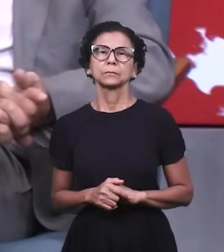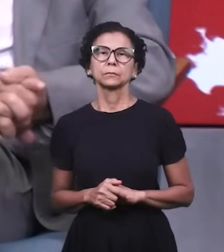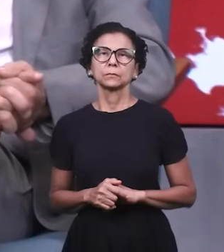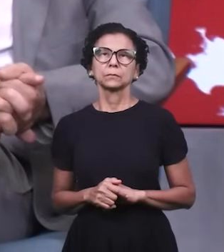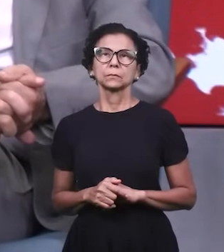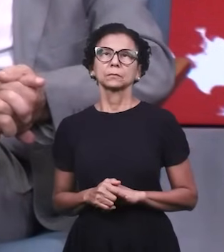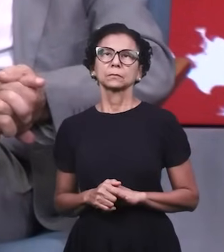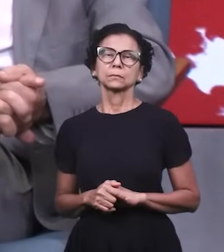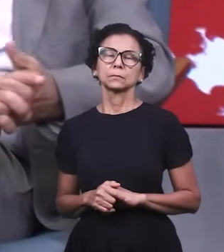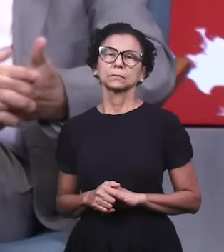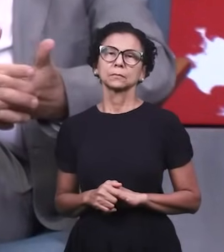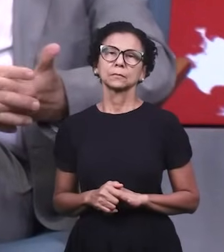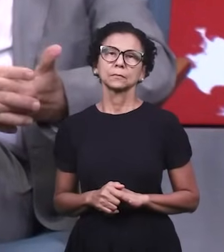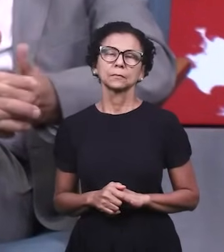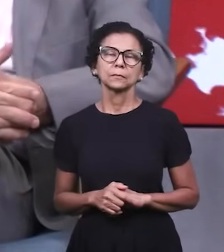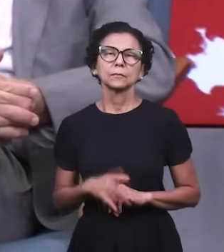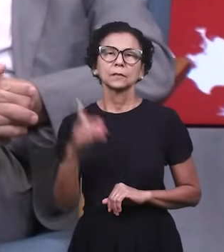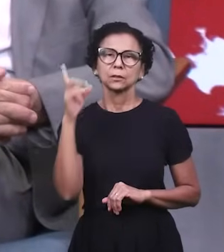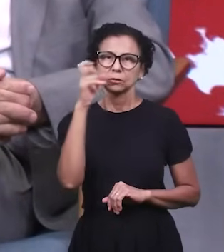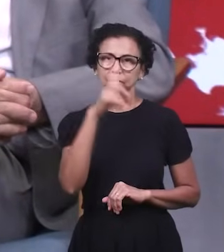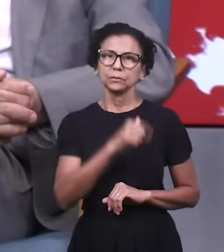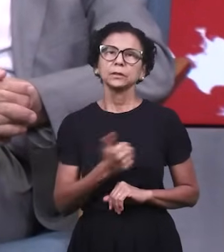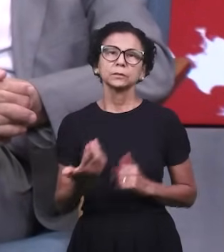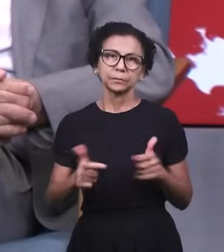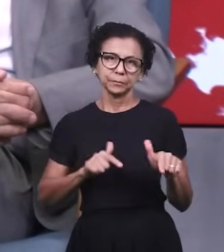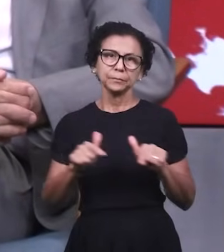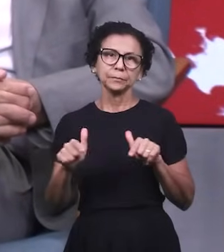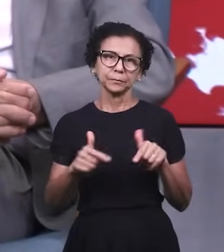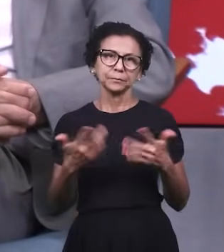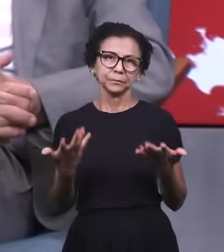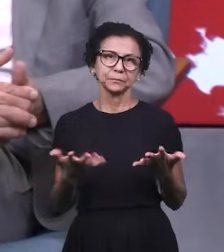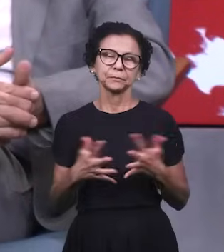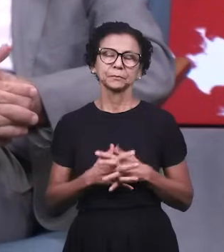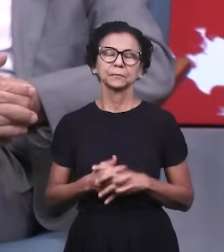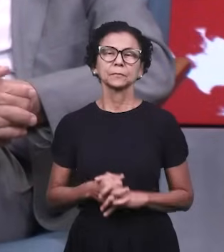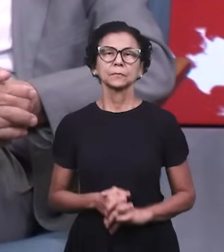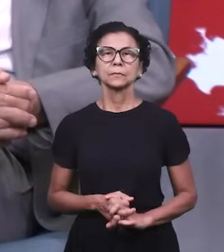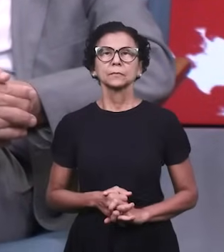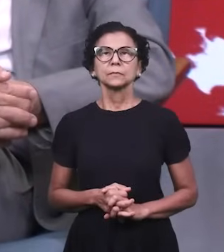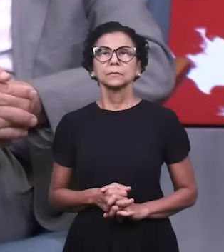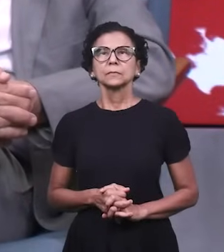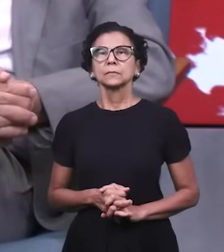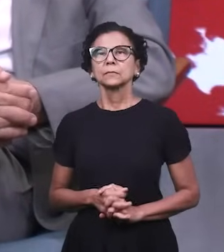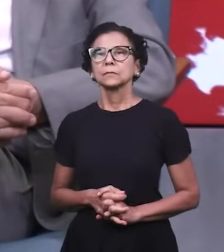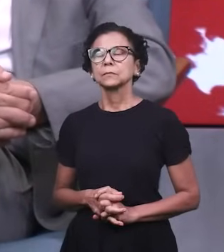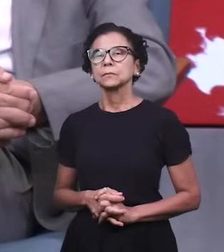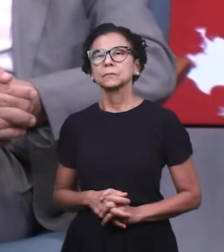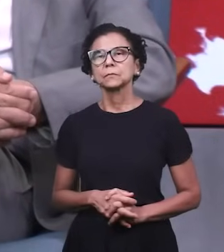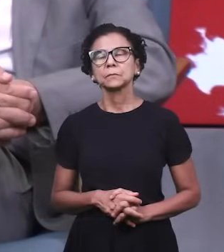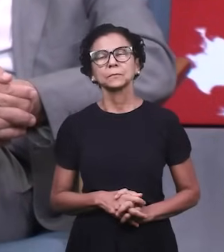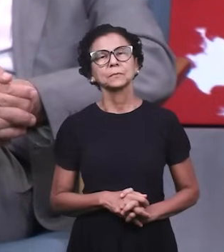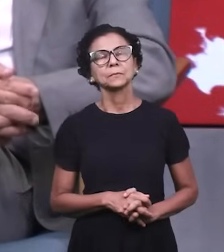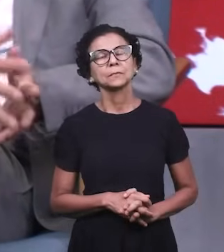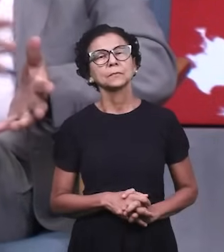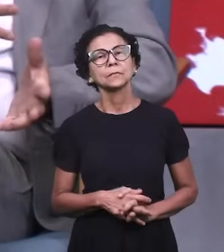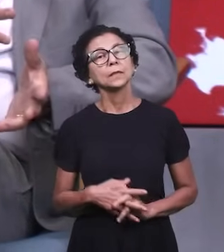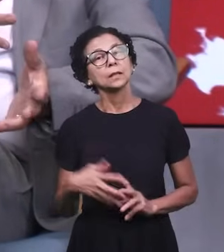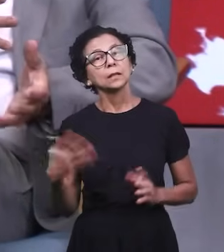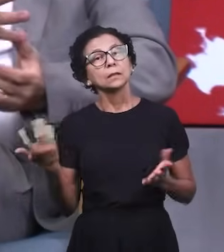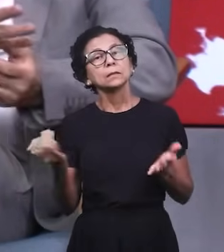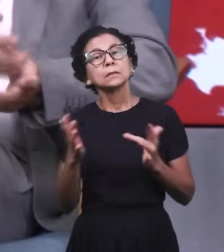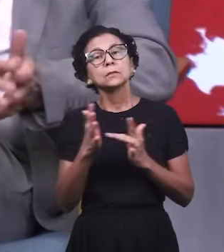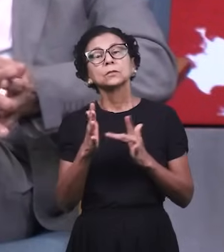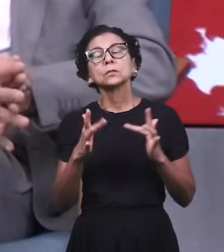a sua atividade. O que Jesus está ensinando ali? A